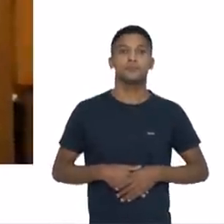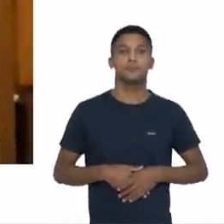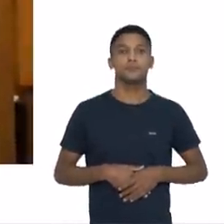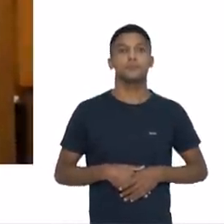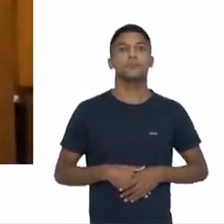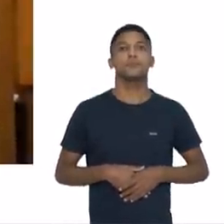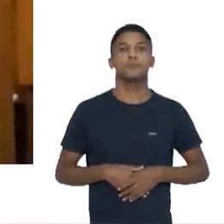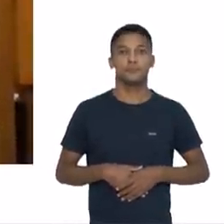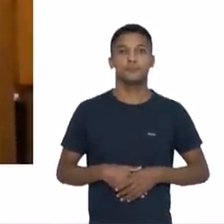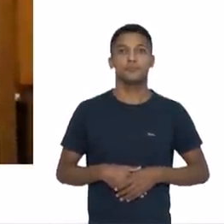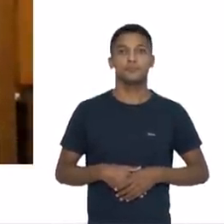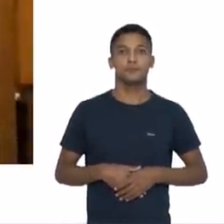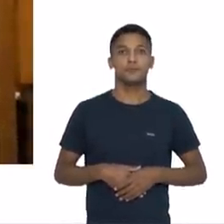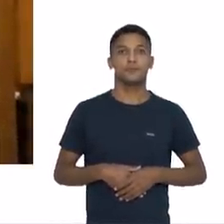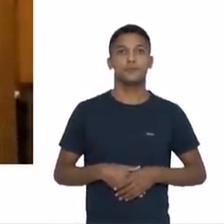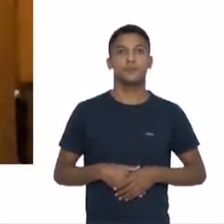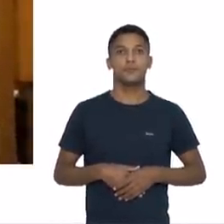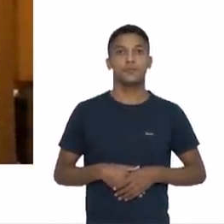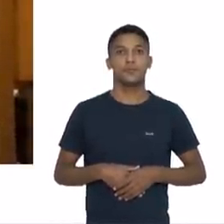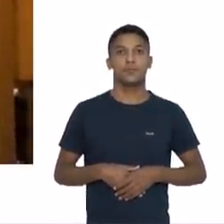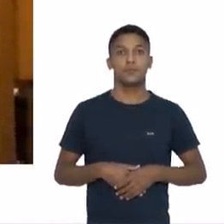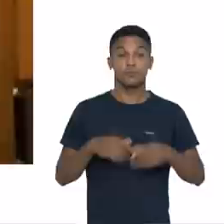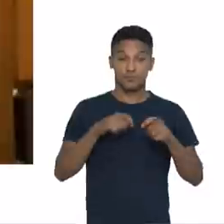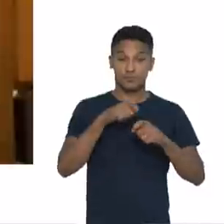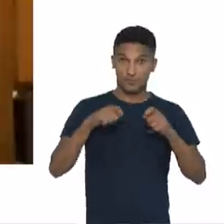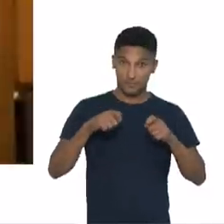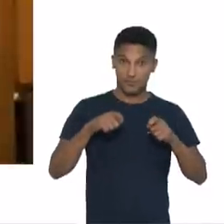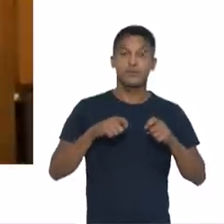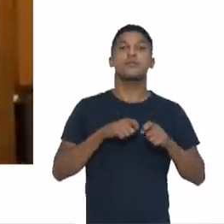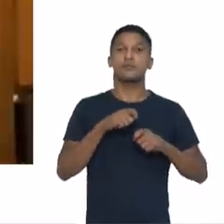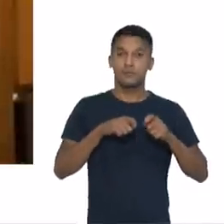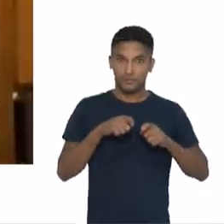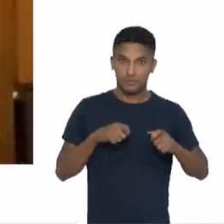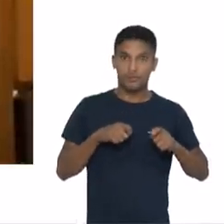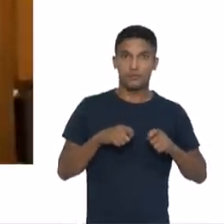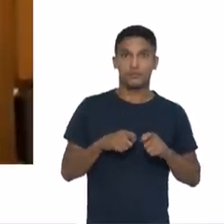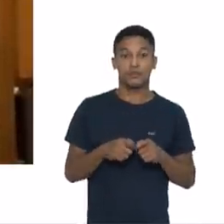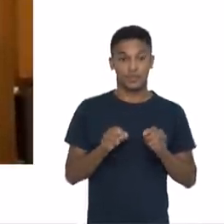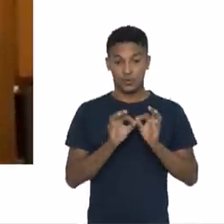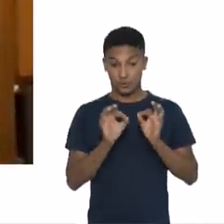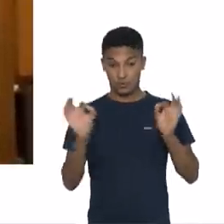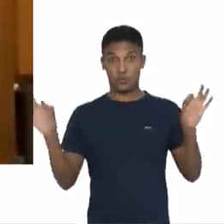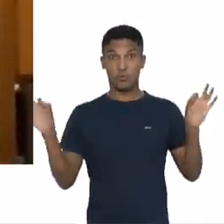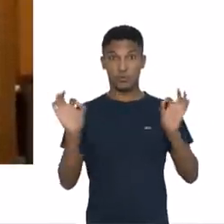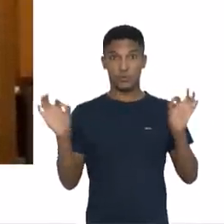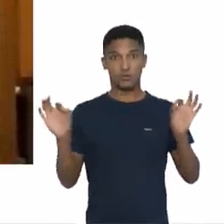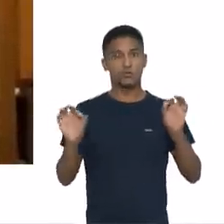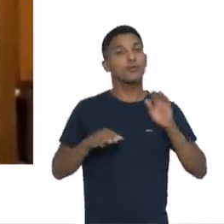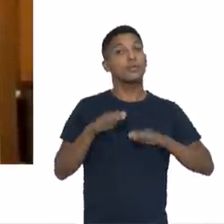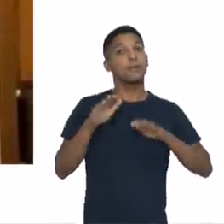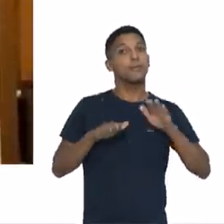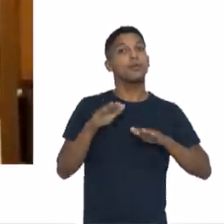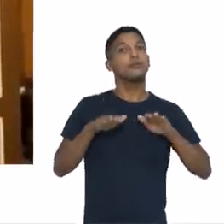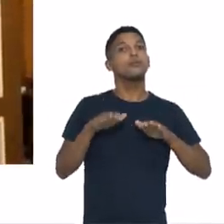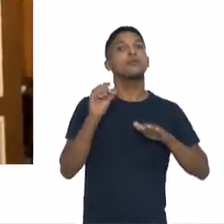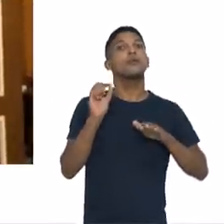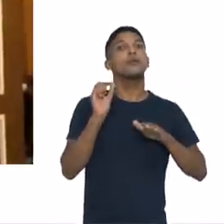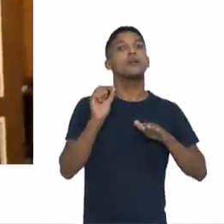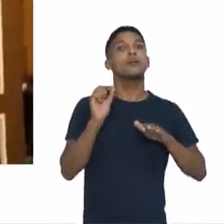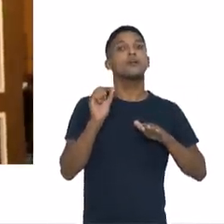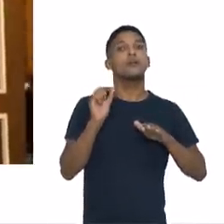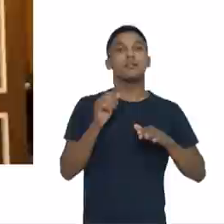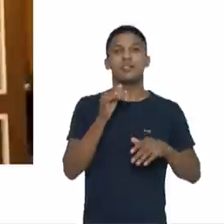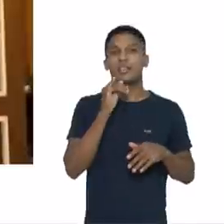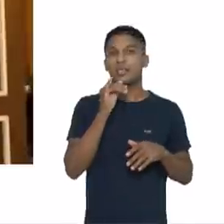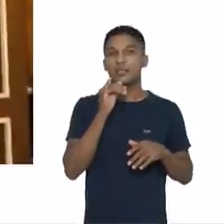1 e 2. O comprimento do meu pompom vai depender da quantidade, né? Que nem